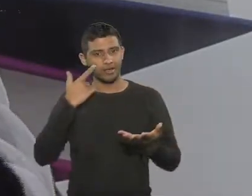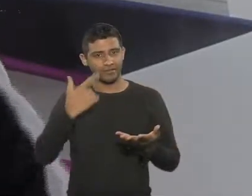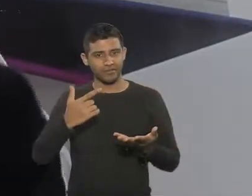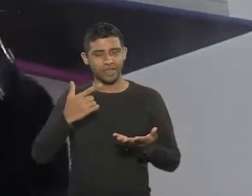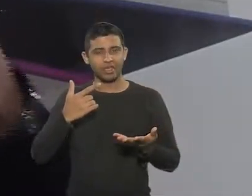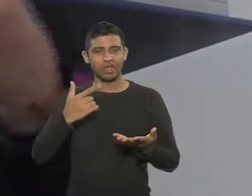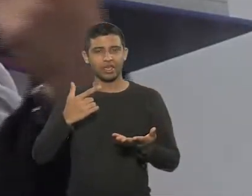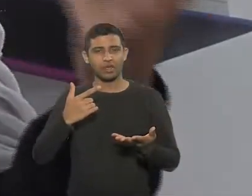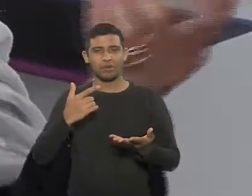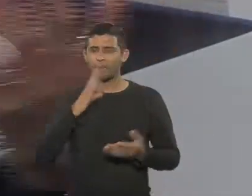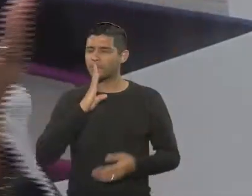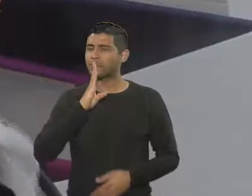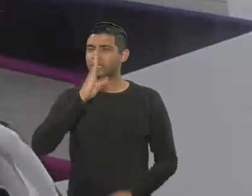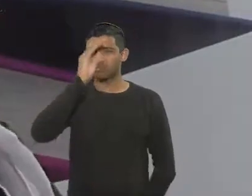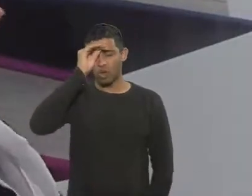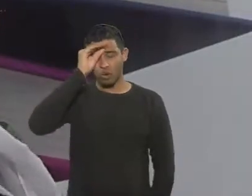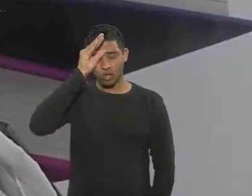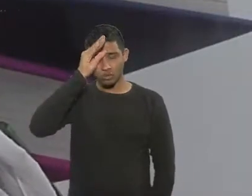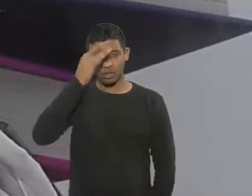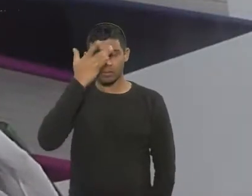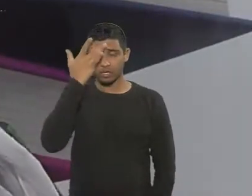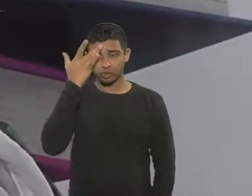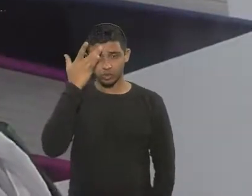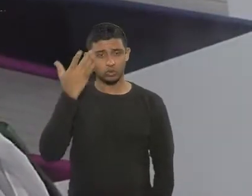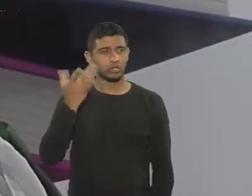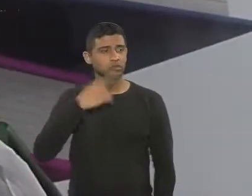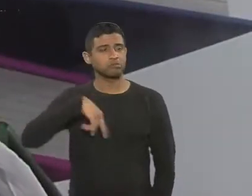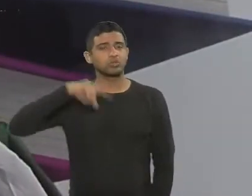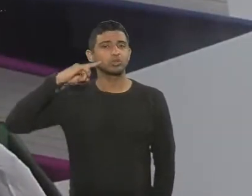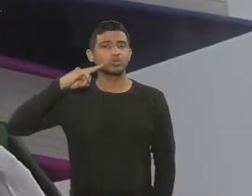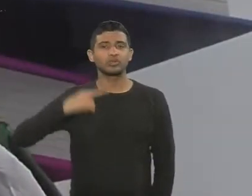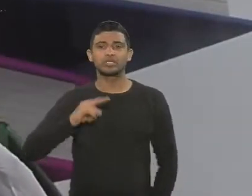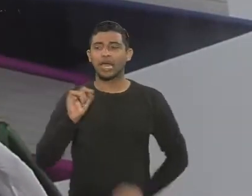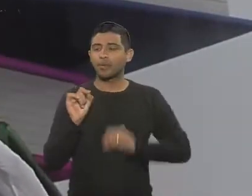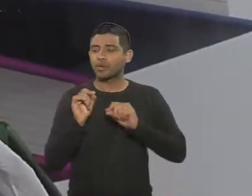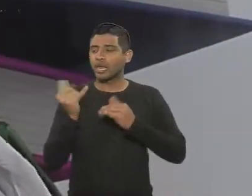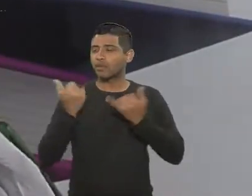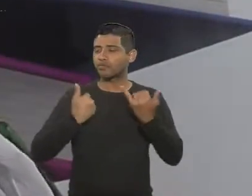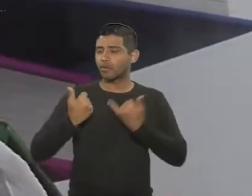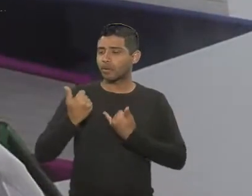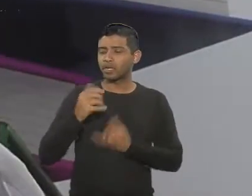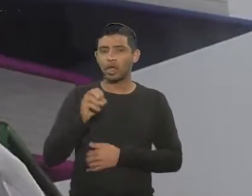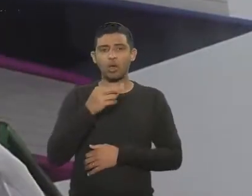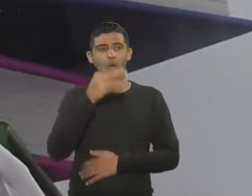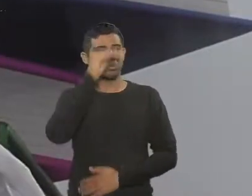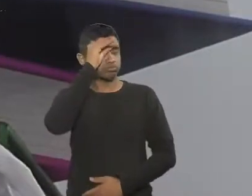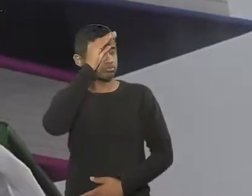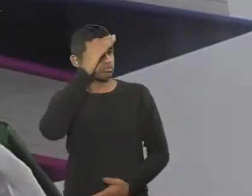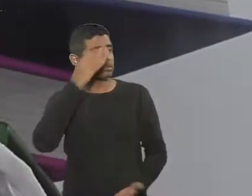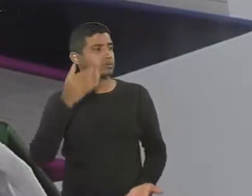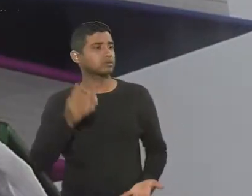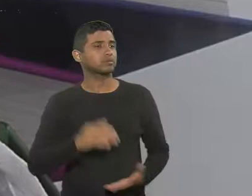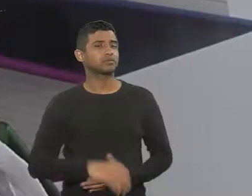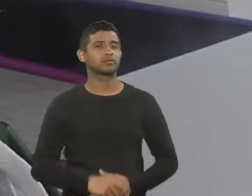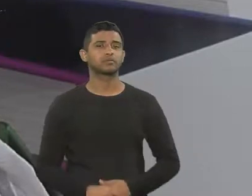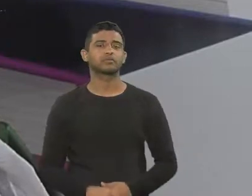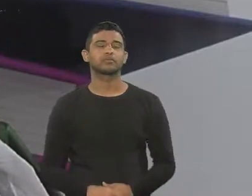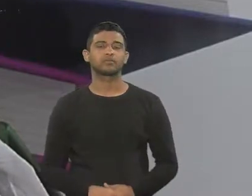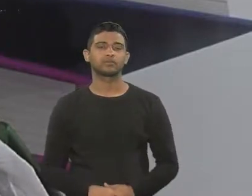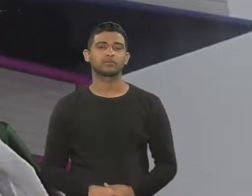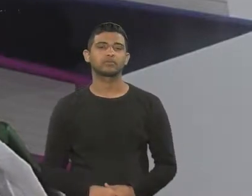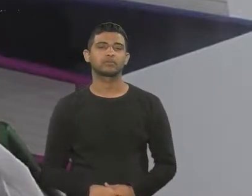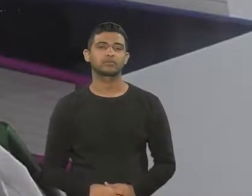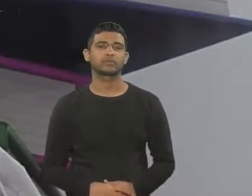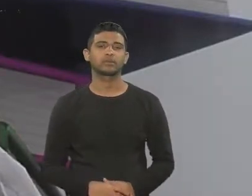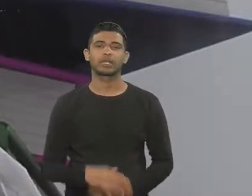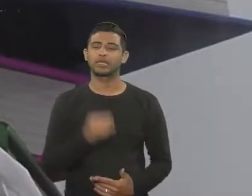de conhecimento dos outros. Então a gente não consegue discernir o que é informação, o que é conhecimento. Ótimo.